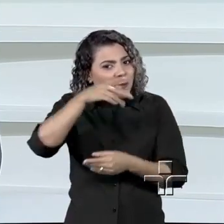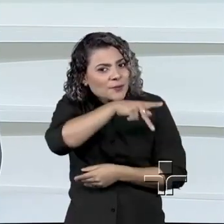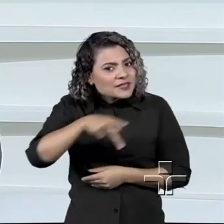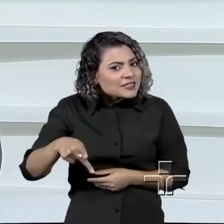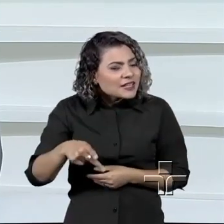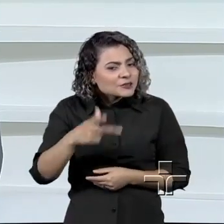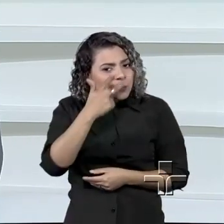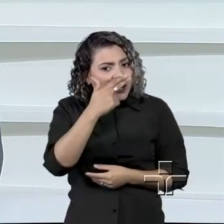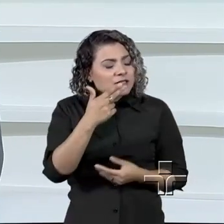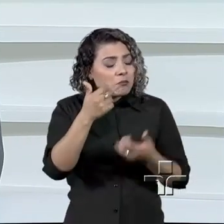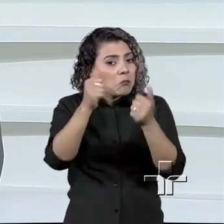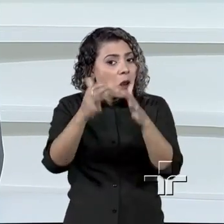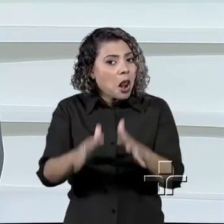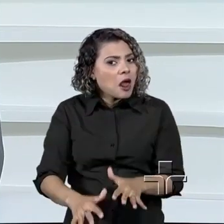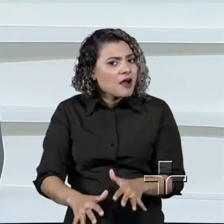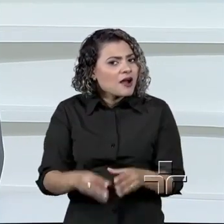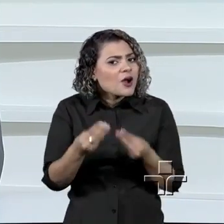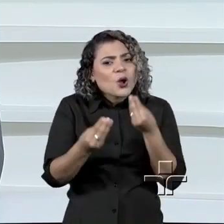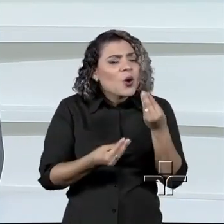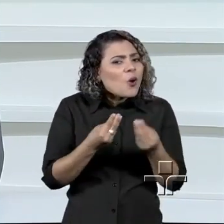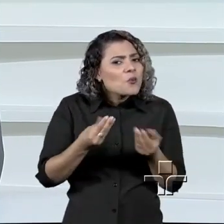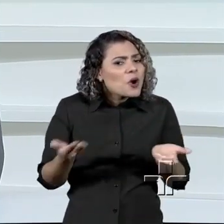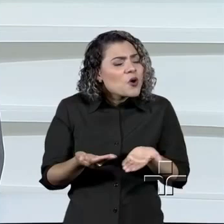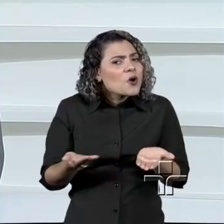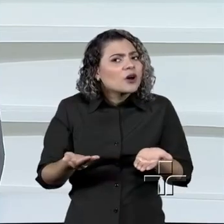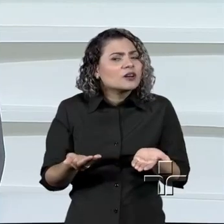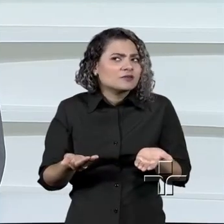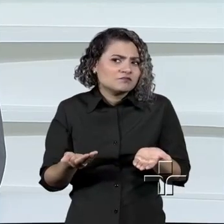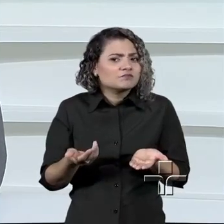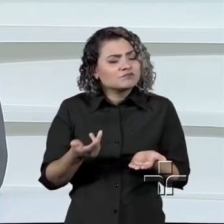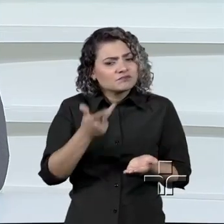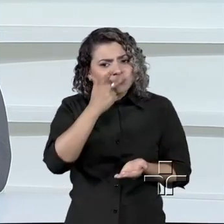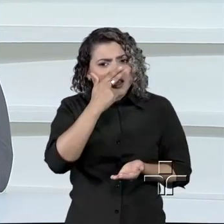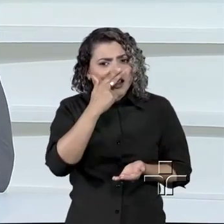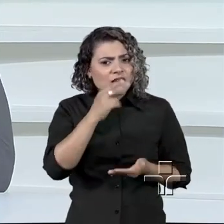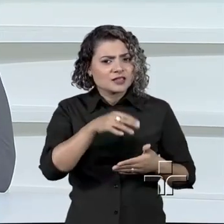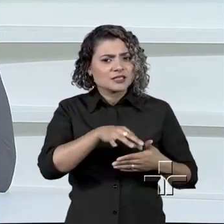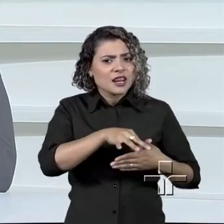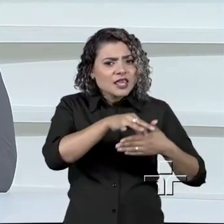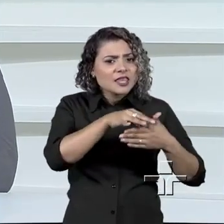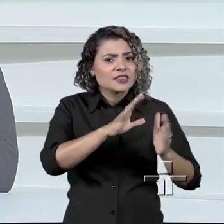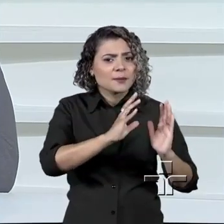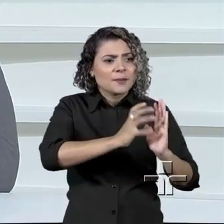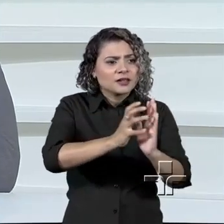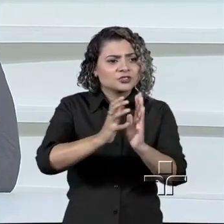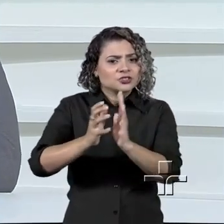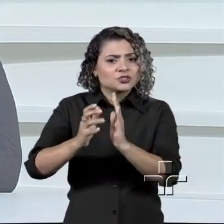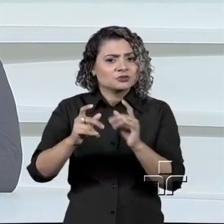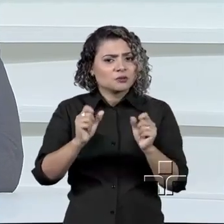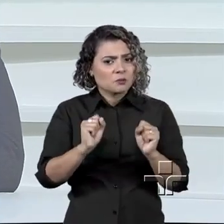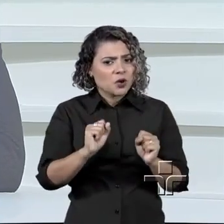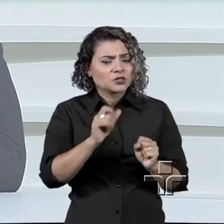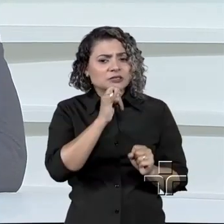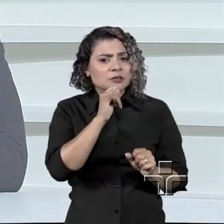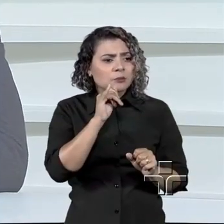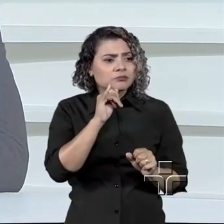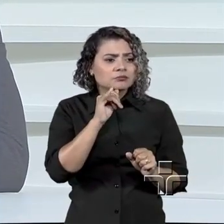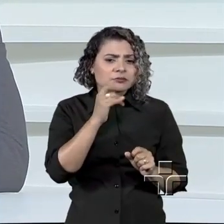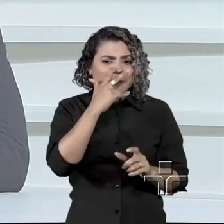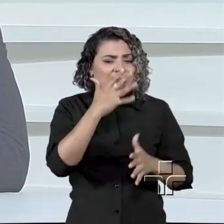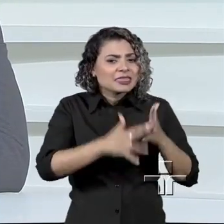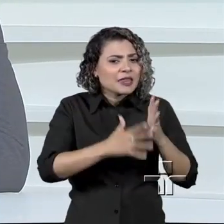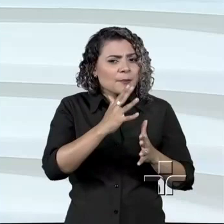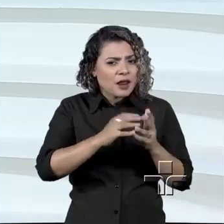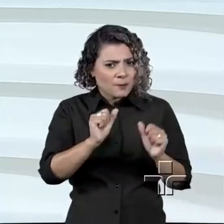com essa certa leniência e com as denúncias contra a liderança do partido? E o que poderia ser feito para mudar isso assim,